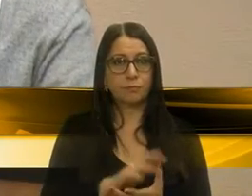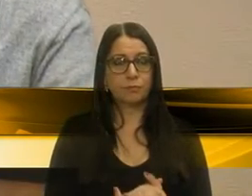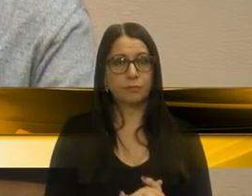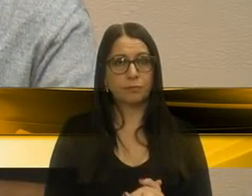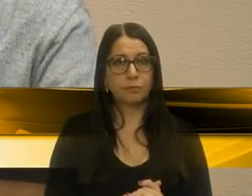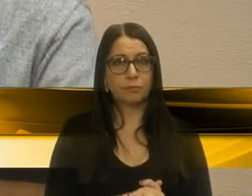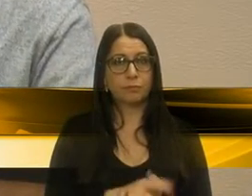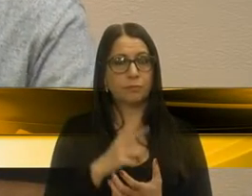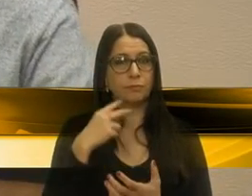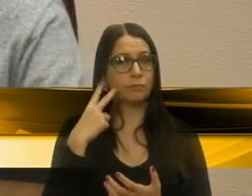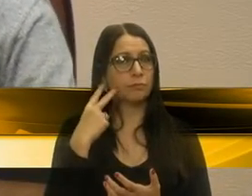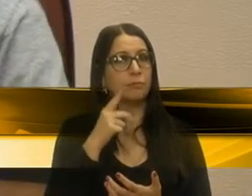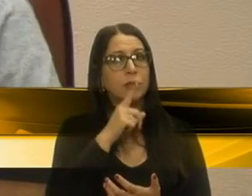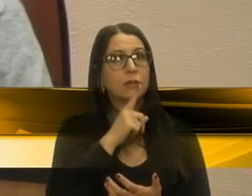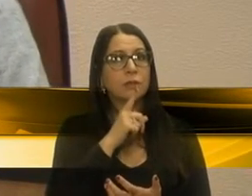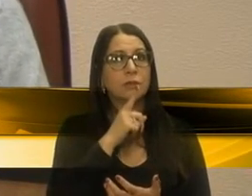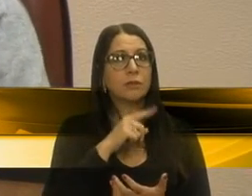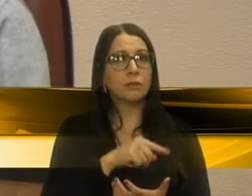Vereador Alberto.